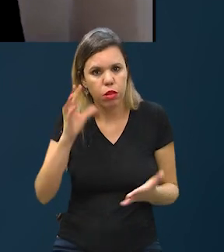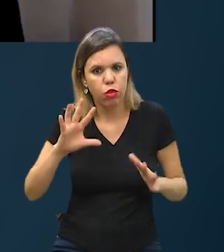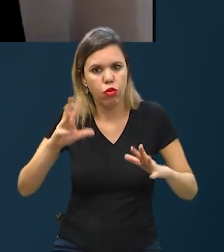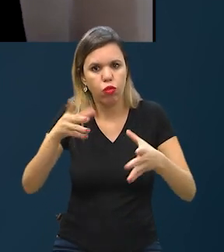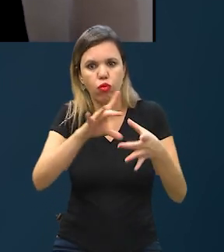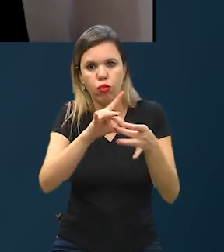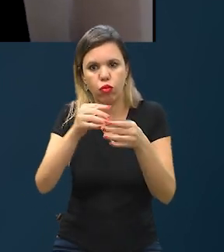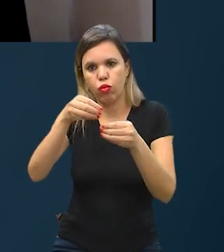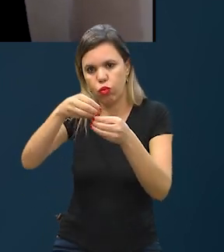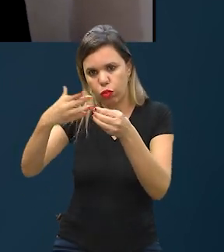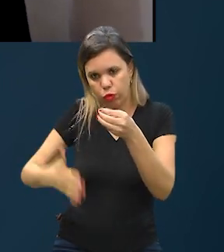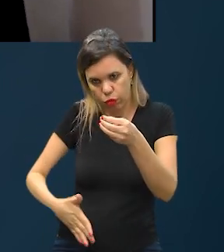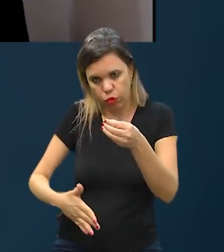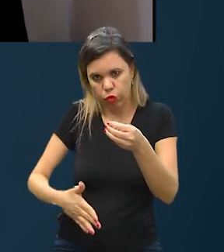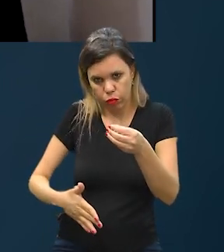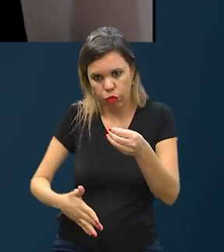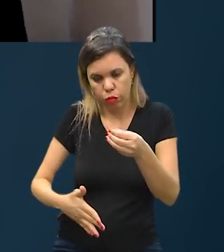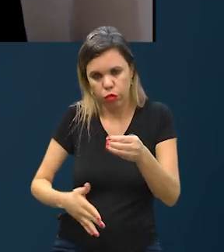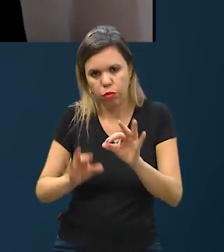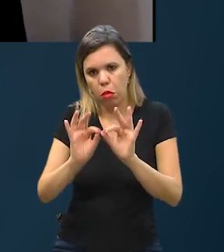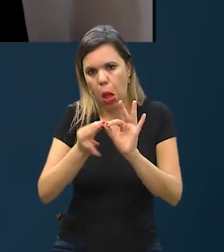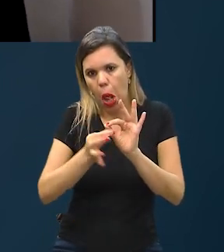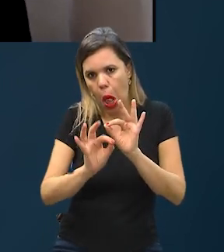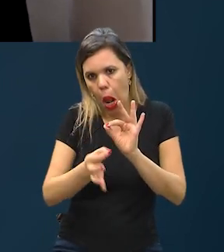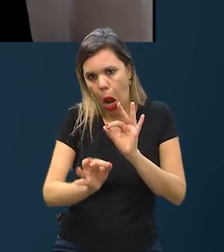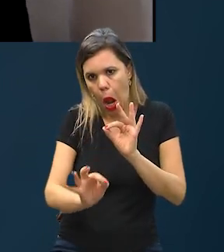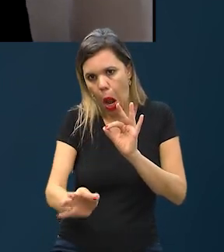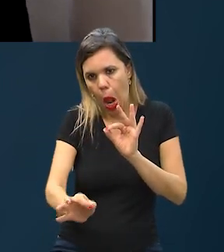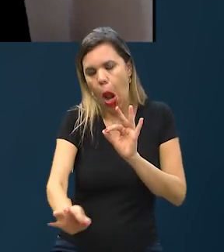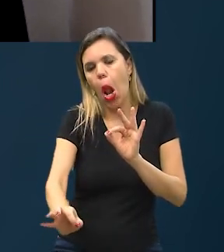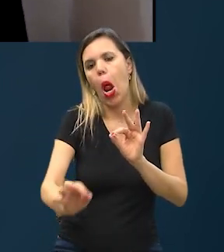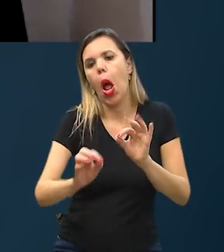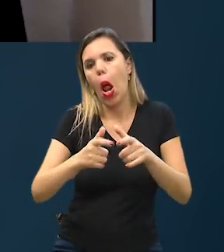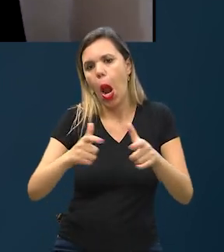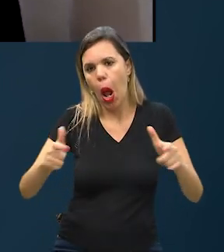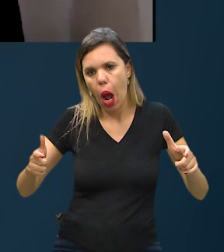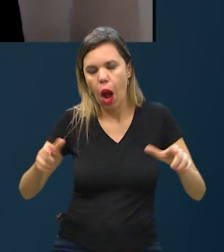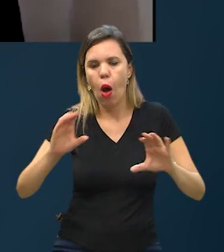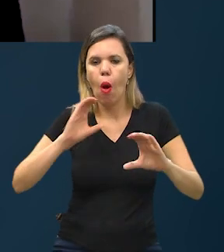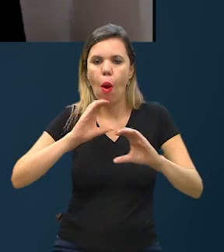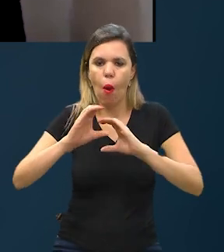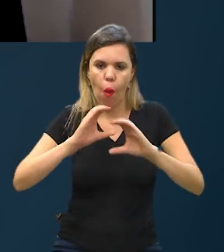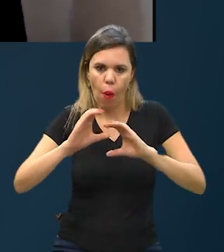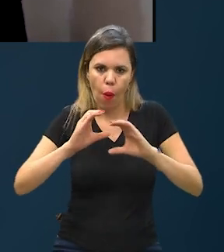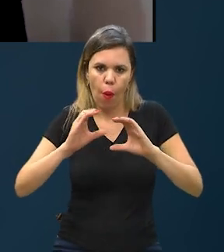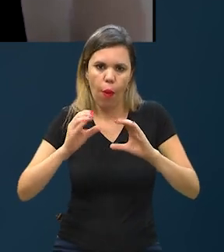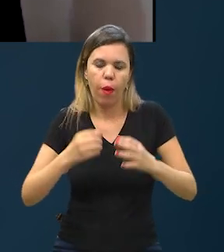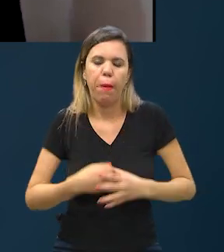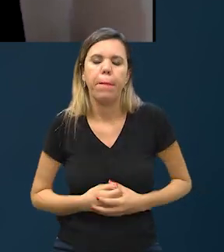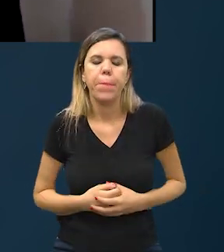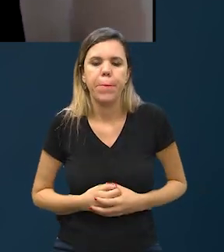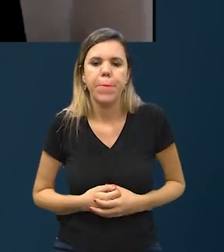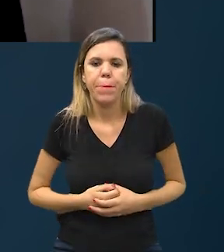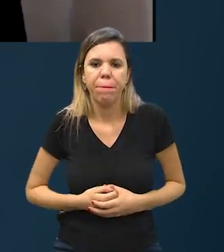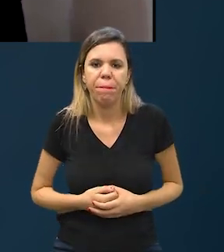esse conteúdo bem extenso, bem vasto, sobre comunicação, comunicação